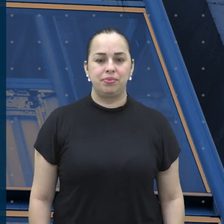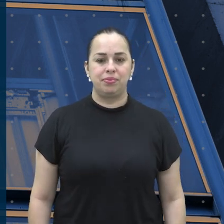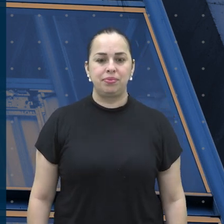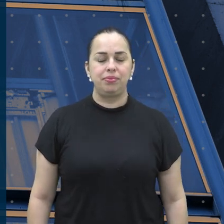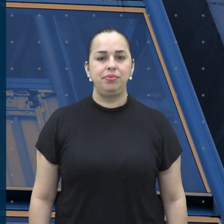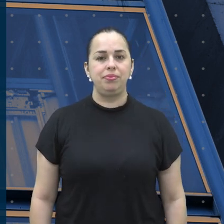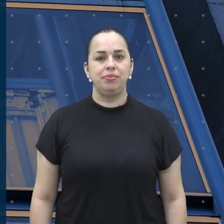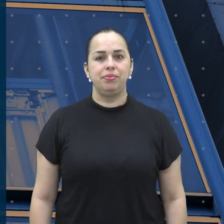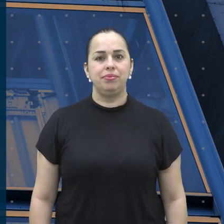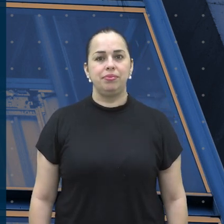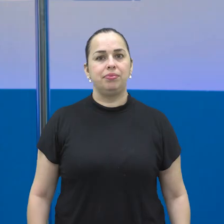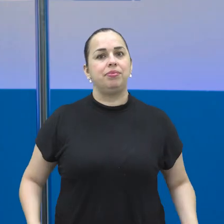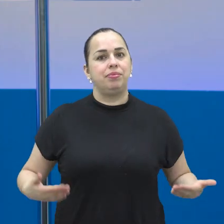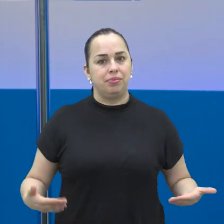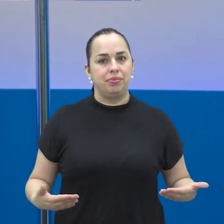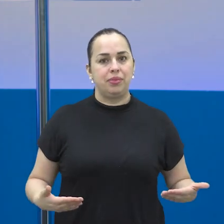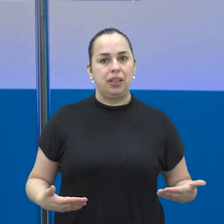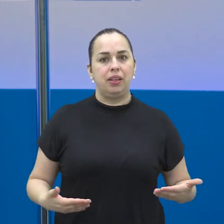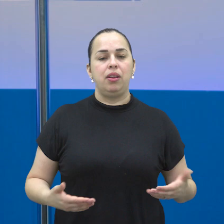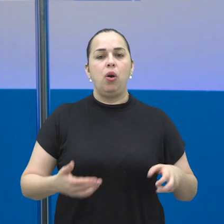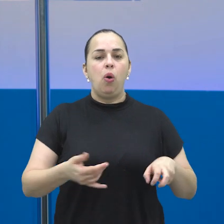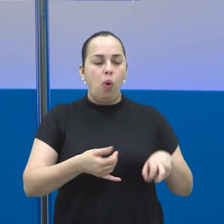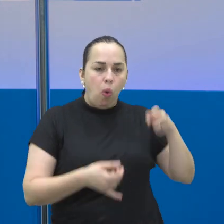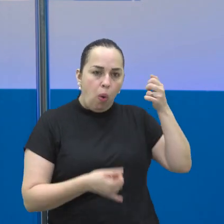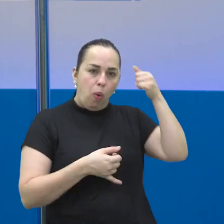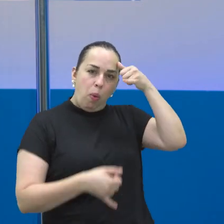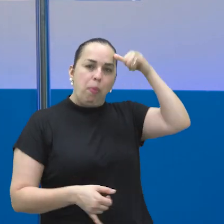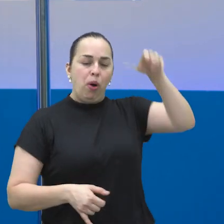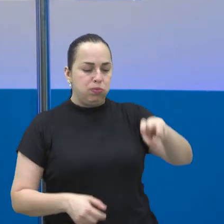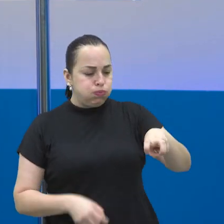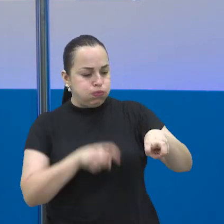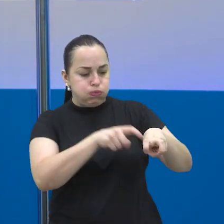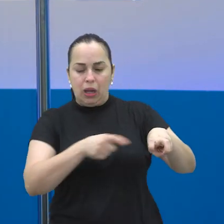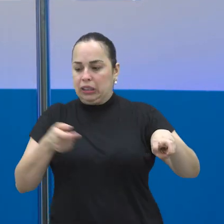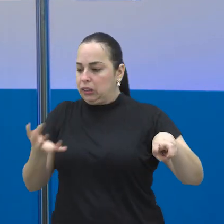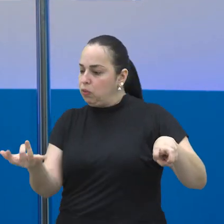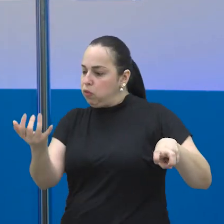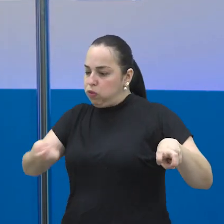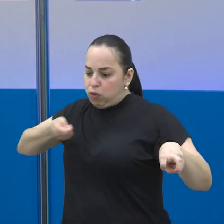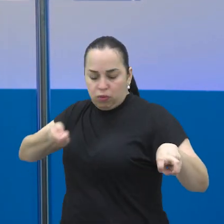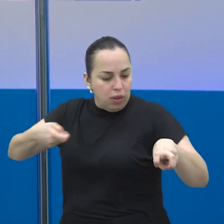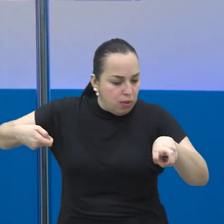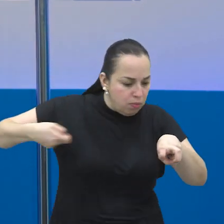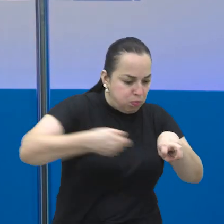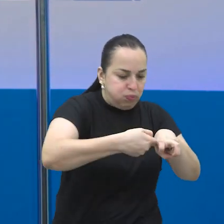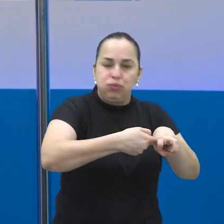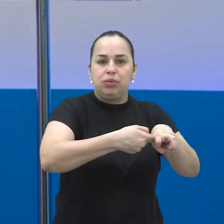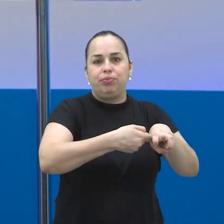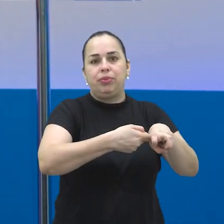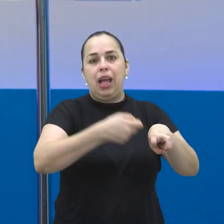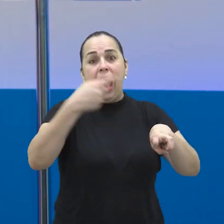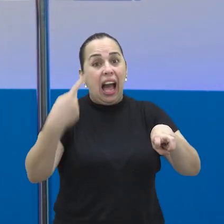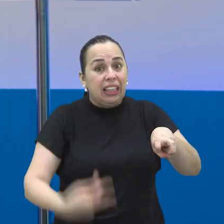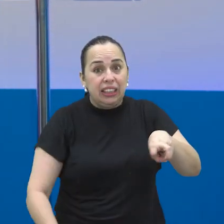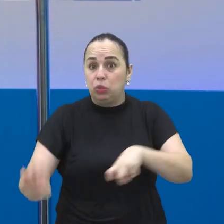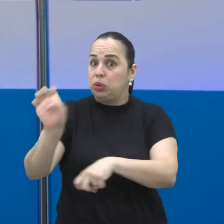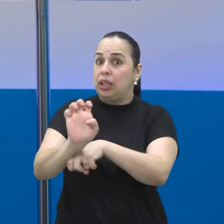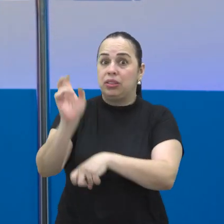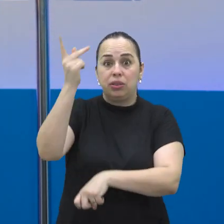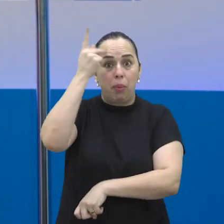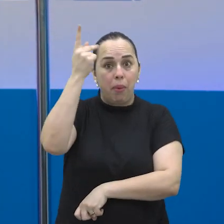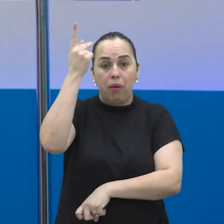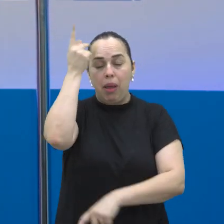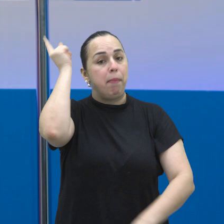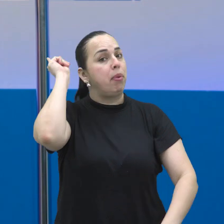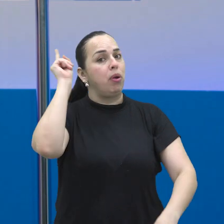centro. A prática de marcar o bovino com fogo para identificar a vacinação não é mais obrigatória aqui